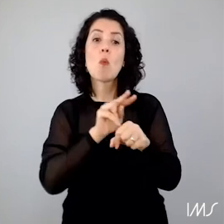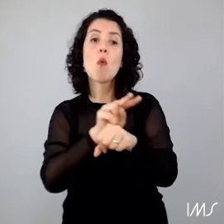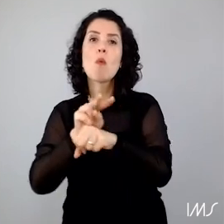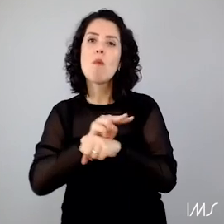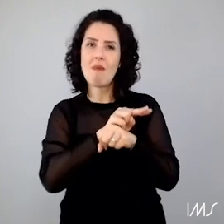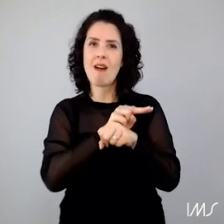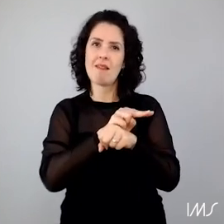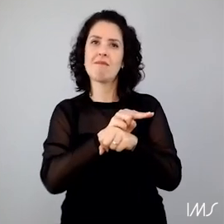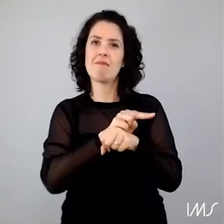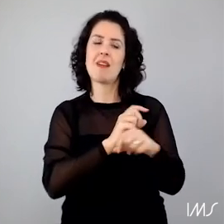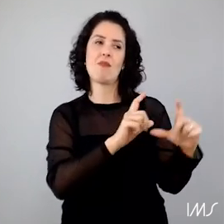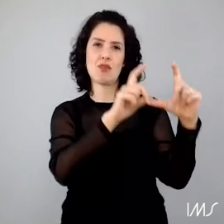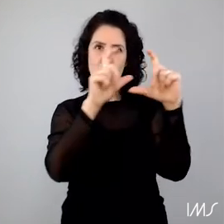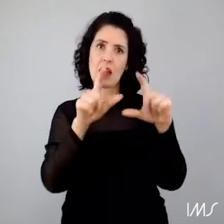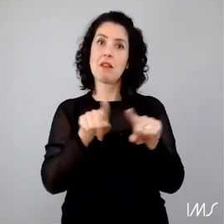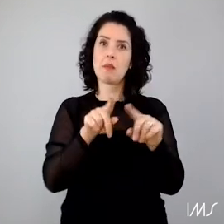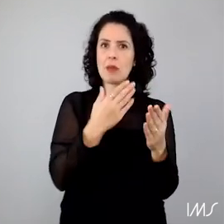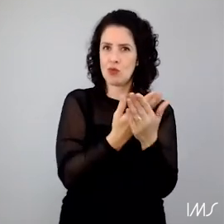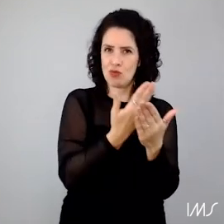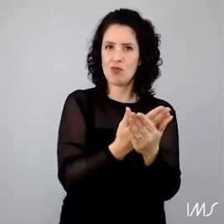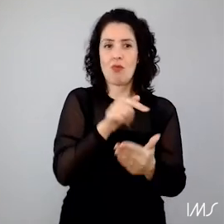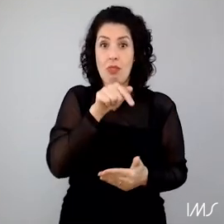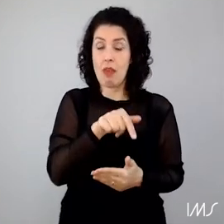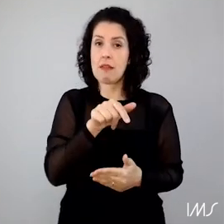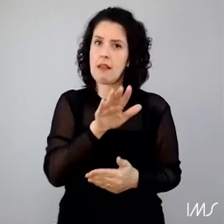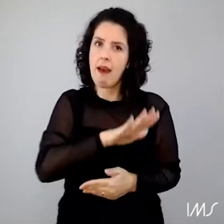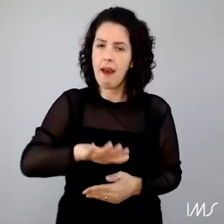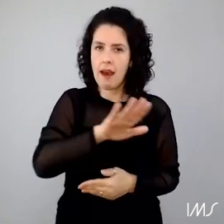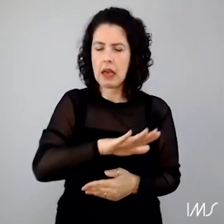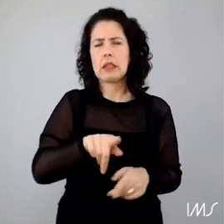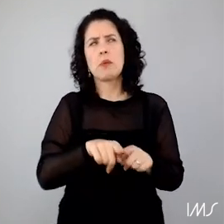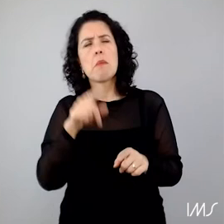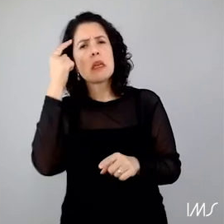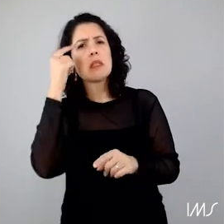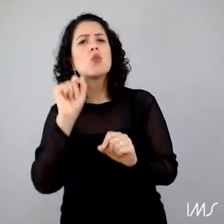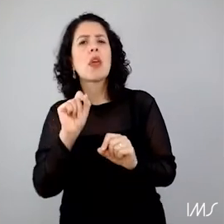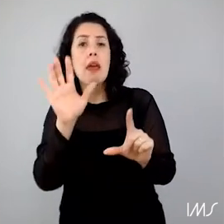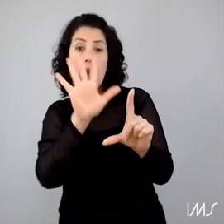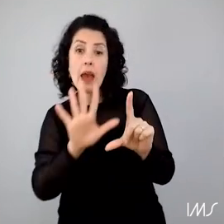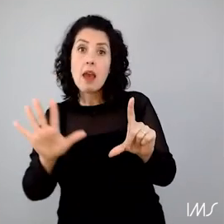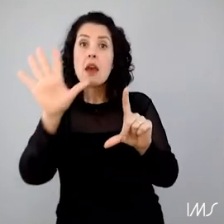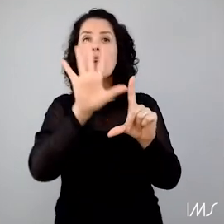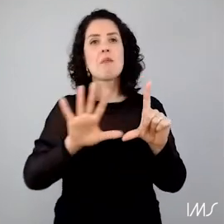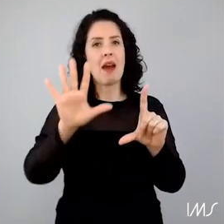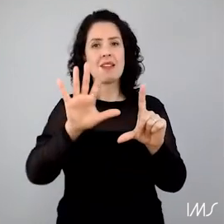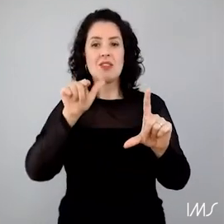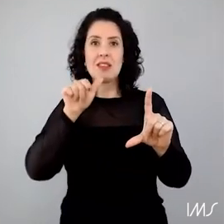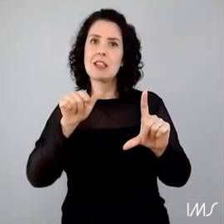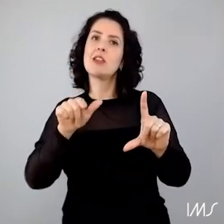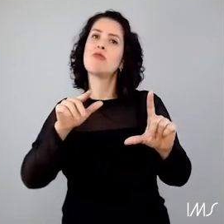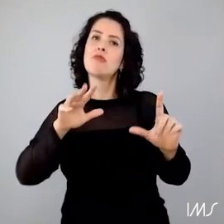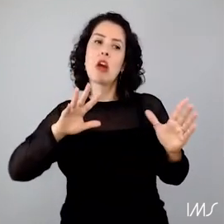da imagem como documento, da imagem como processo de criação, e, obviamente,